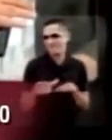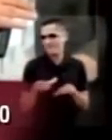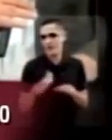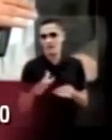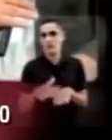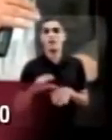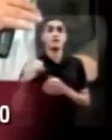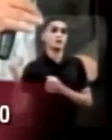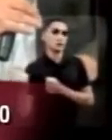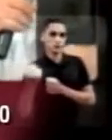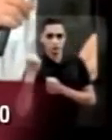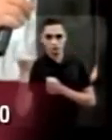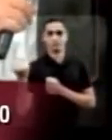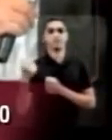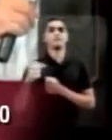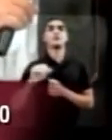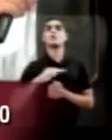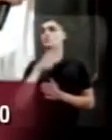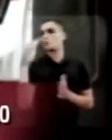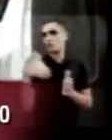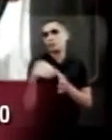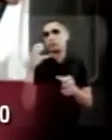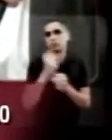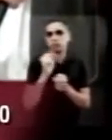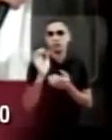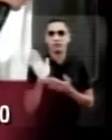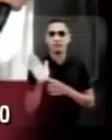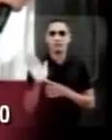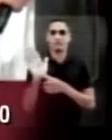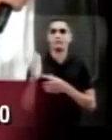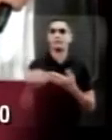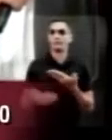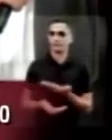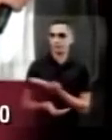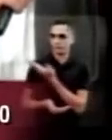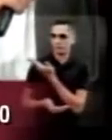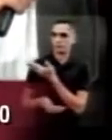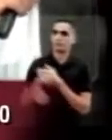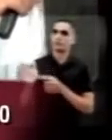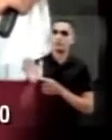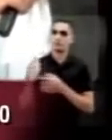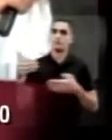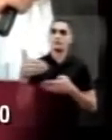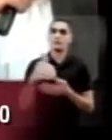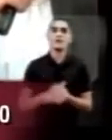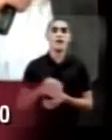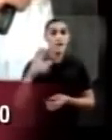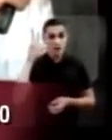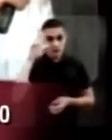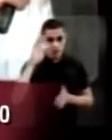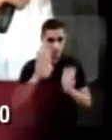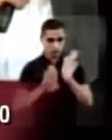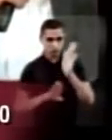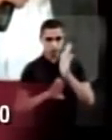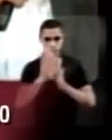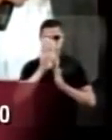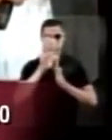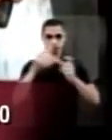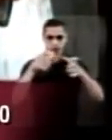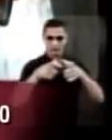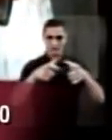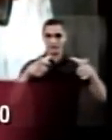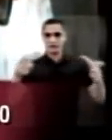aqui. Lembra lá atrás que no nosso pico, logo no começo da curva, nós estávamos